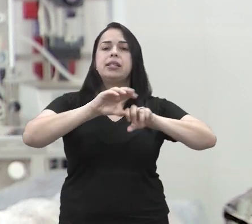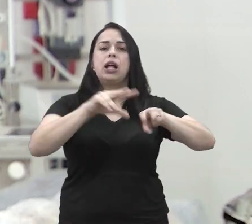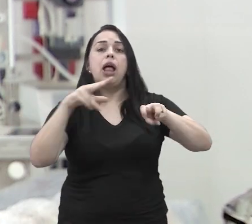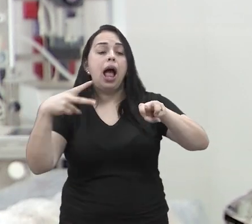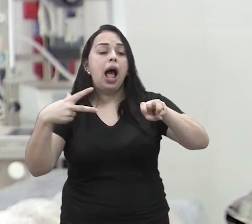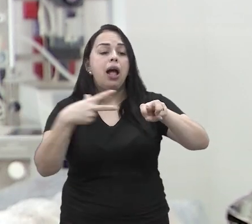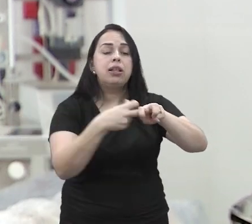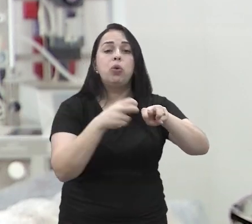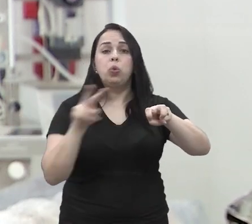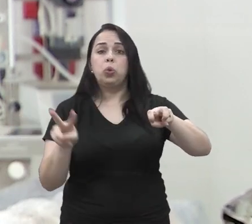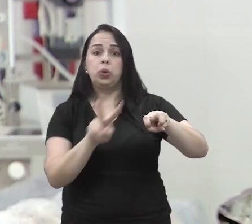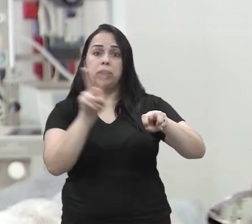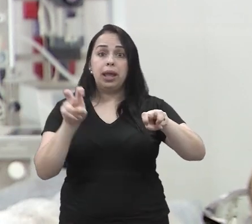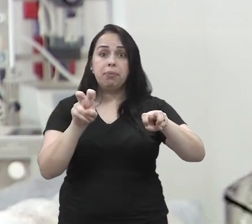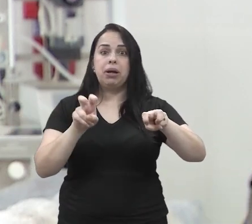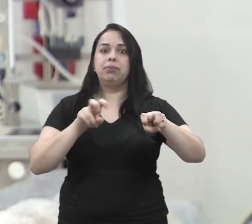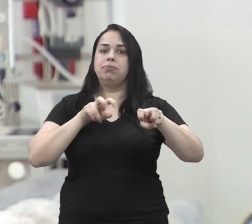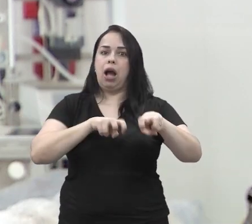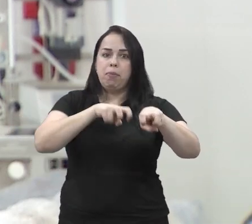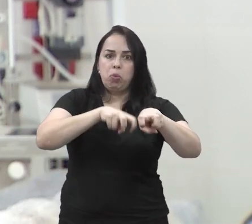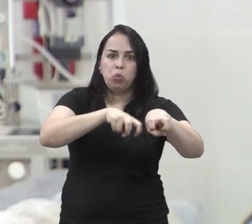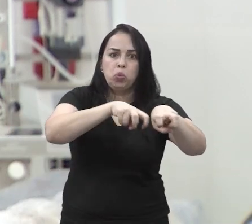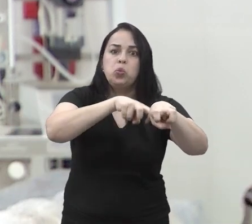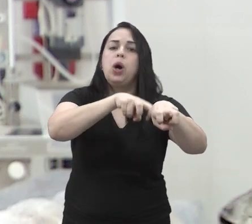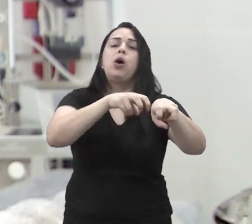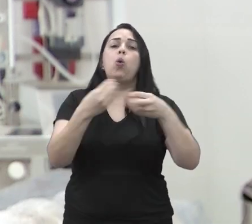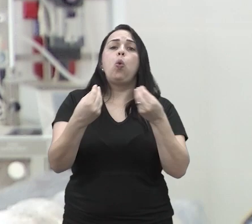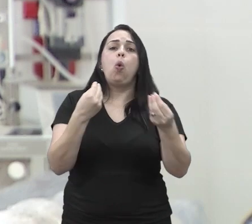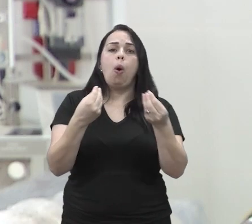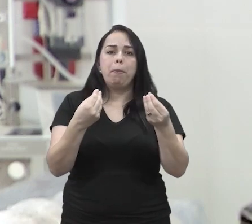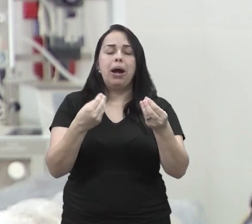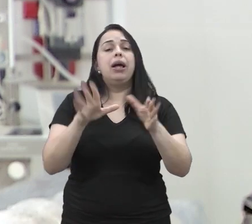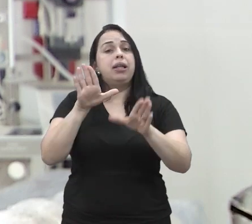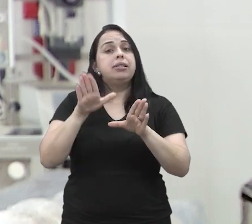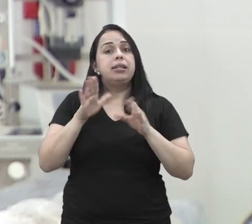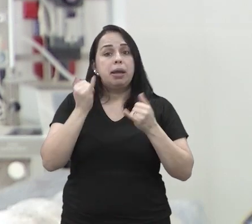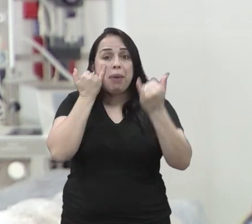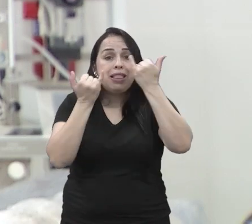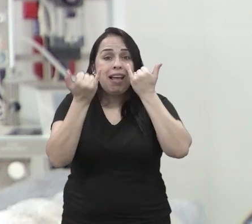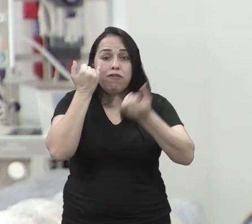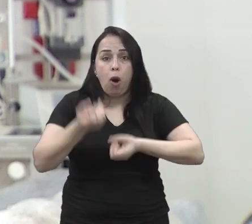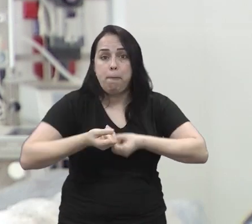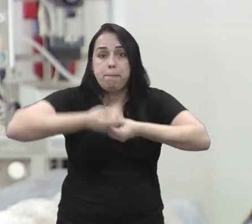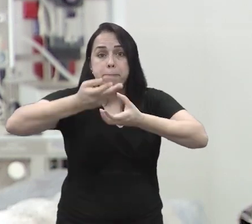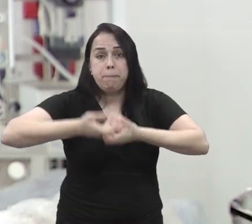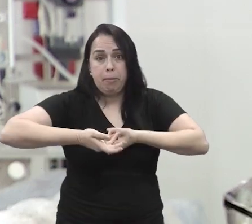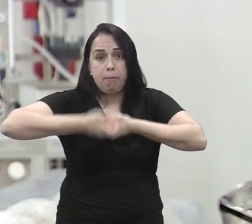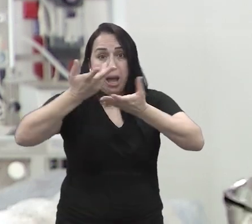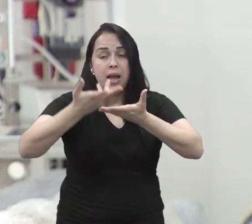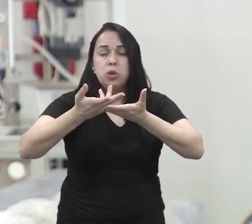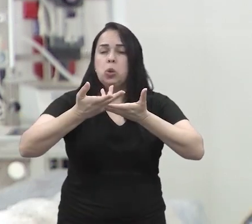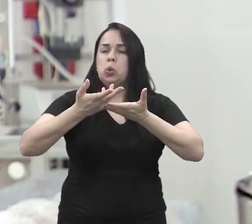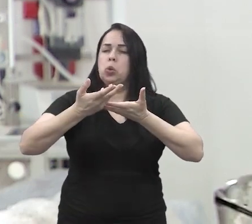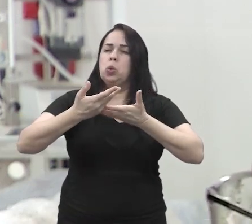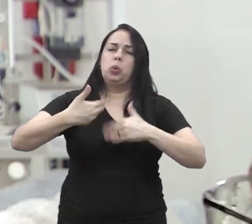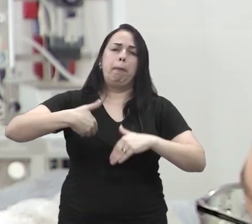como deve ser feita a vacinação, romarias, cavalgadas.